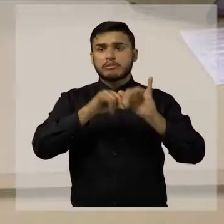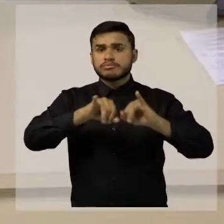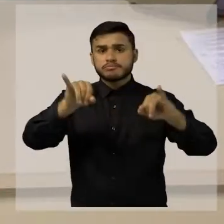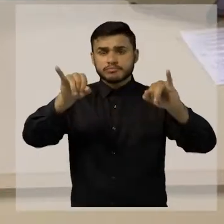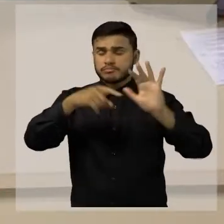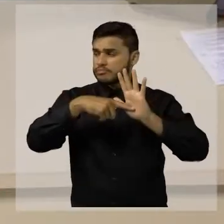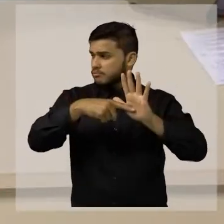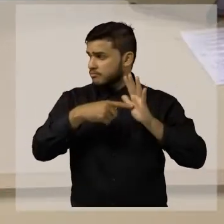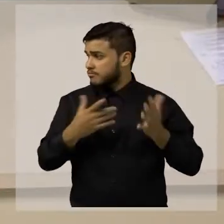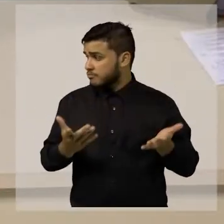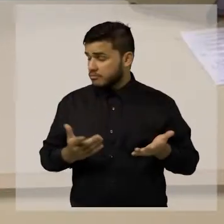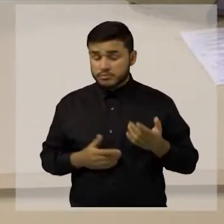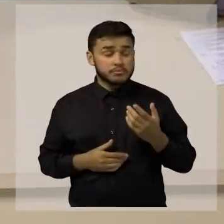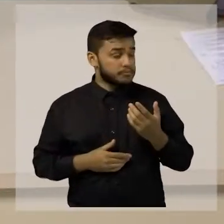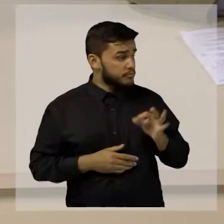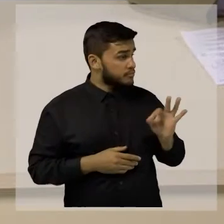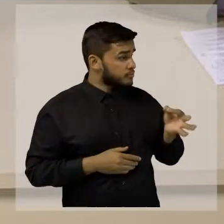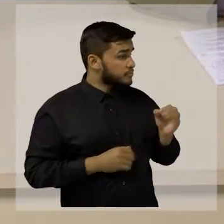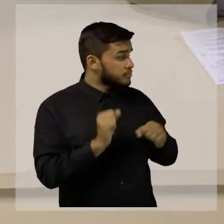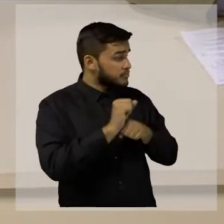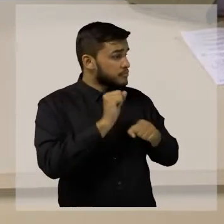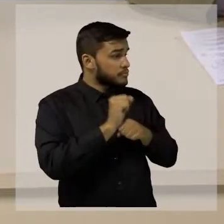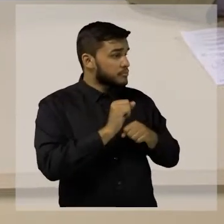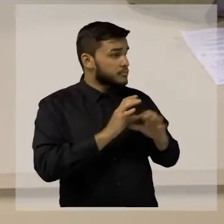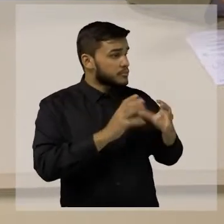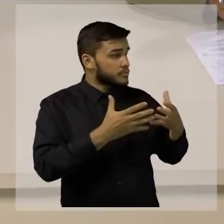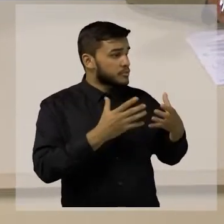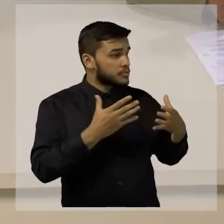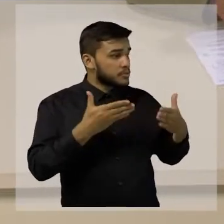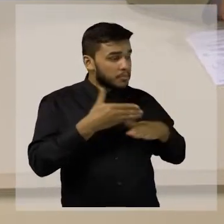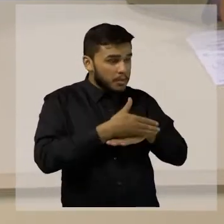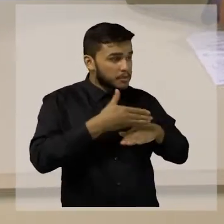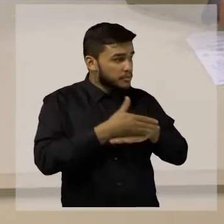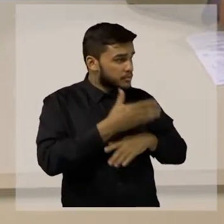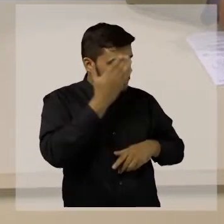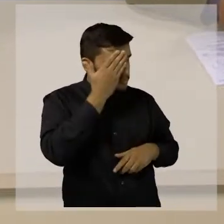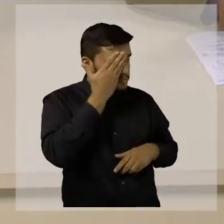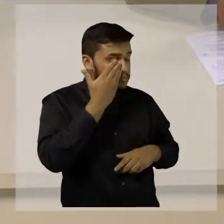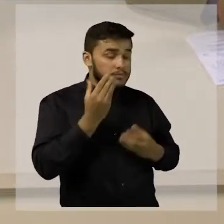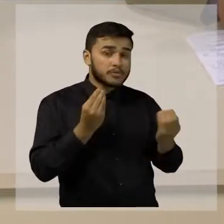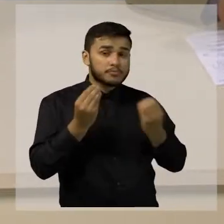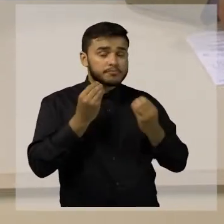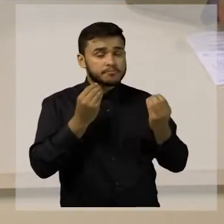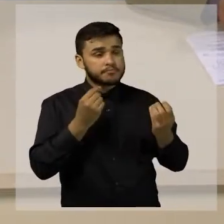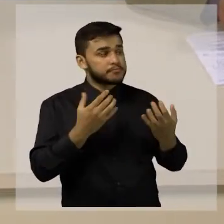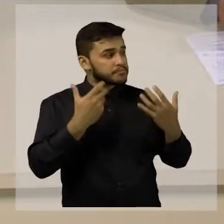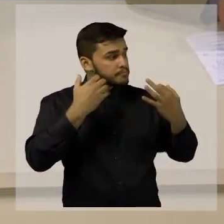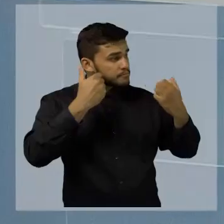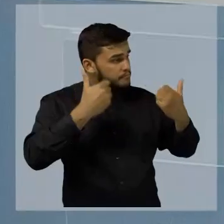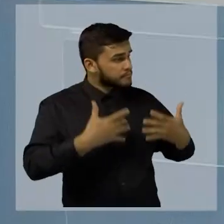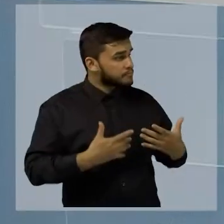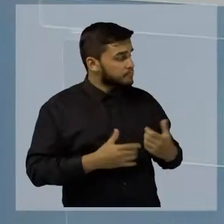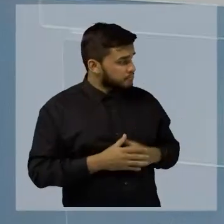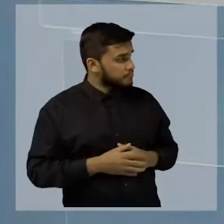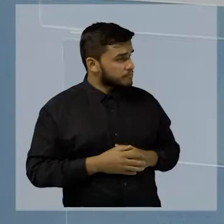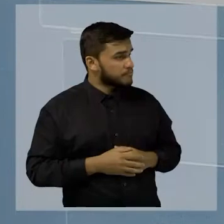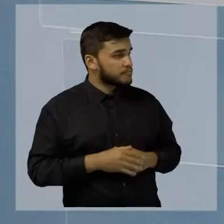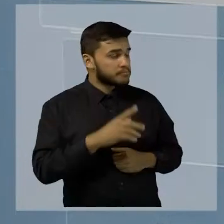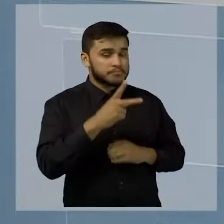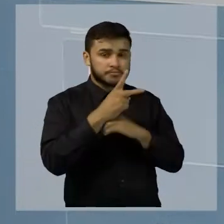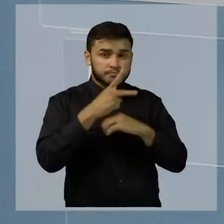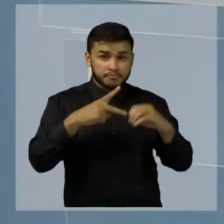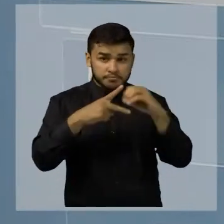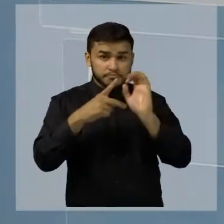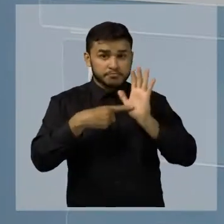para onde é que vão os candidatos proporcionais, para de repente fazer uma análise assim. Mas muito boa a sua lembrança. Pela ordem já antecipa, né, o debate, já